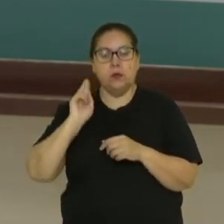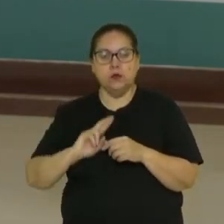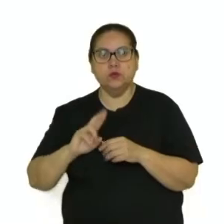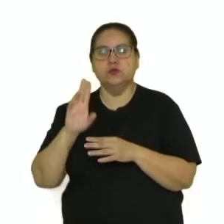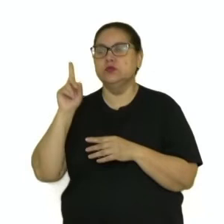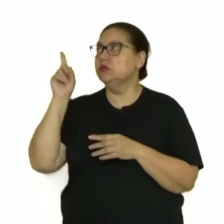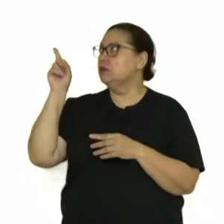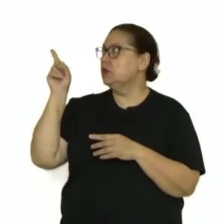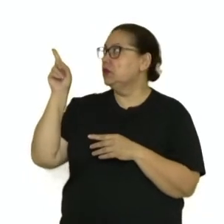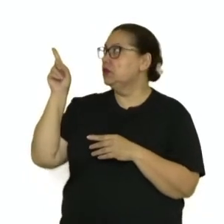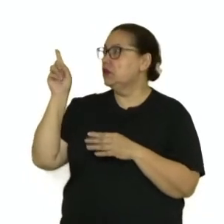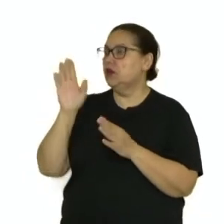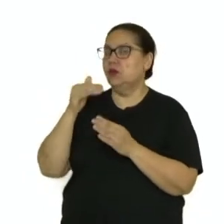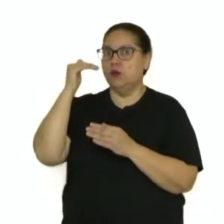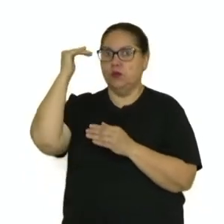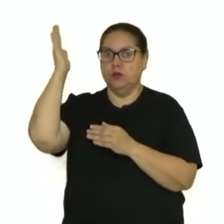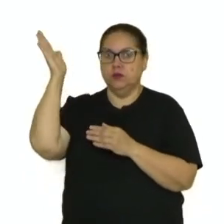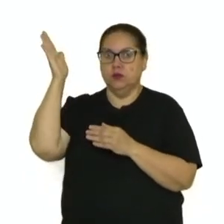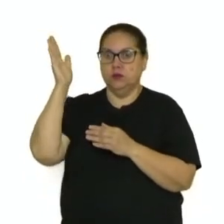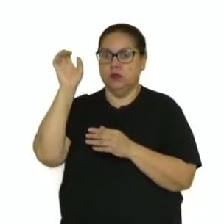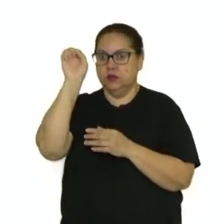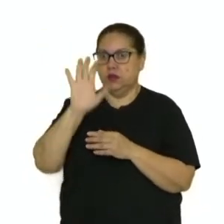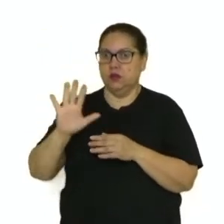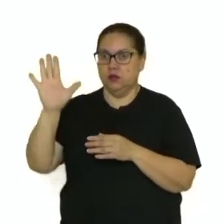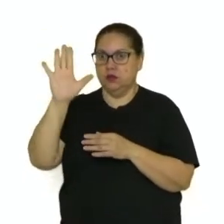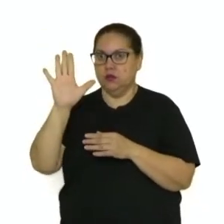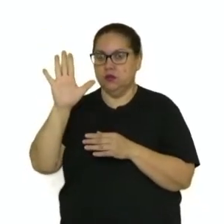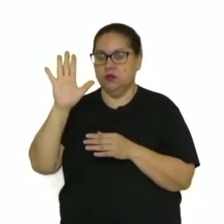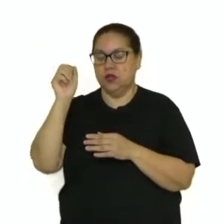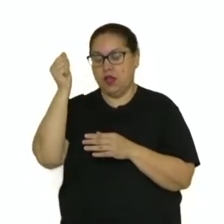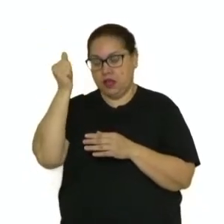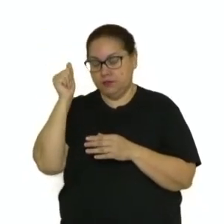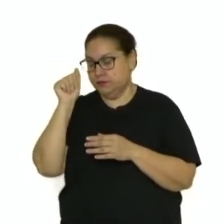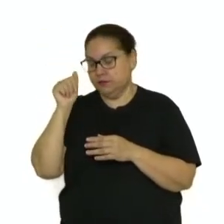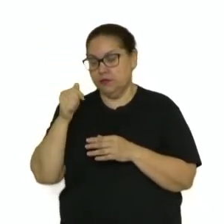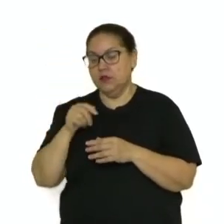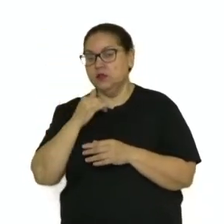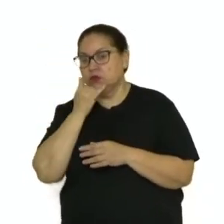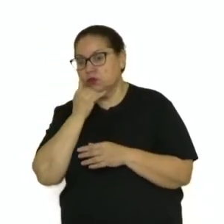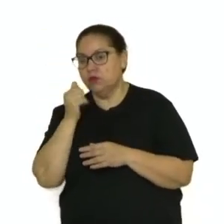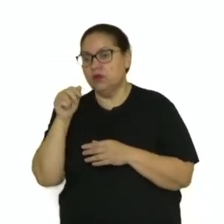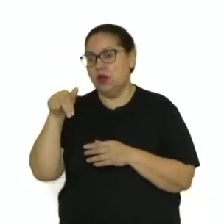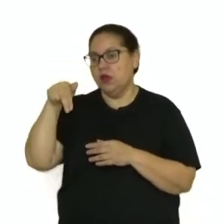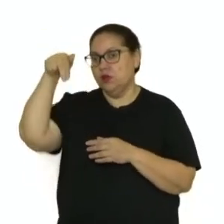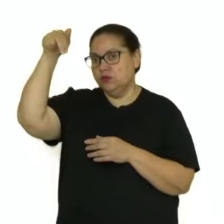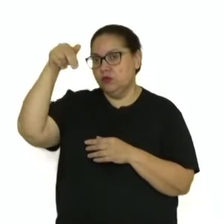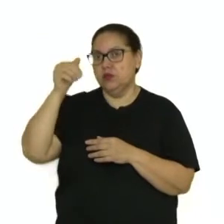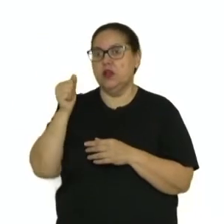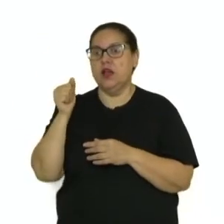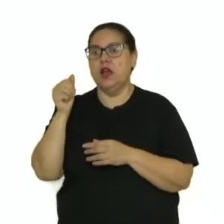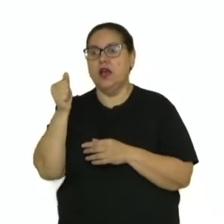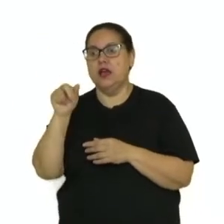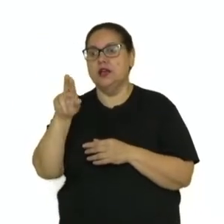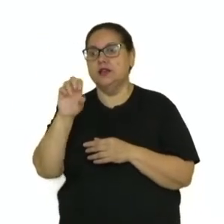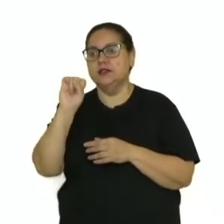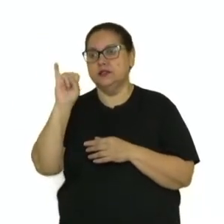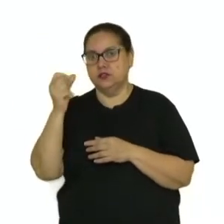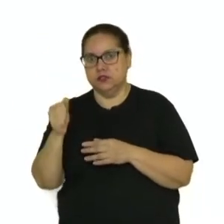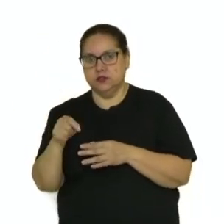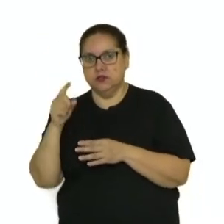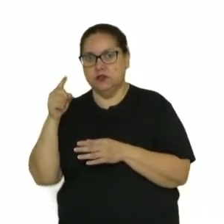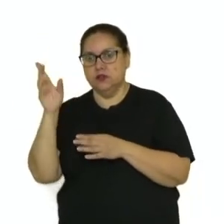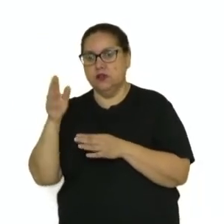toda a outra parte da Europa, perdão, da Ásia, né, ao norte, né, então o que pertence à Rússia aí. Então